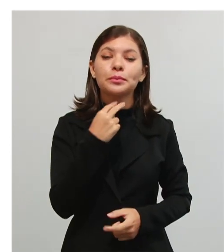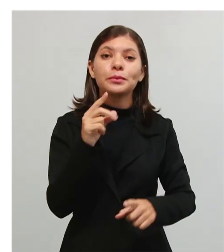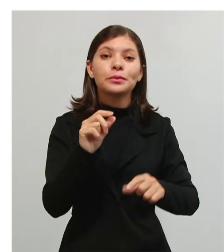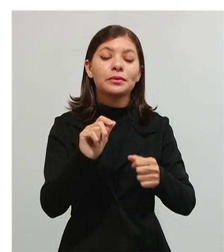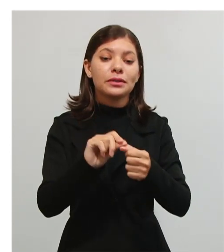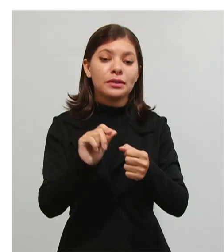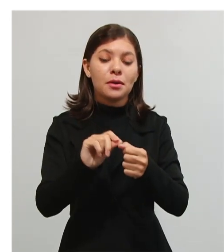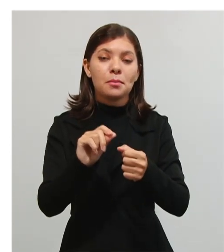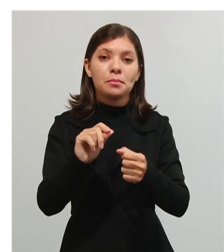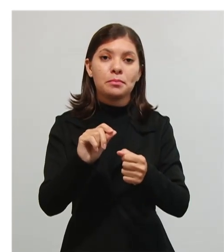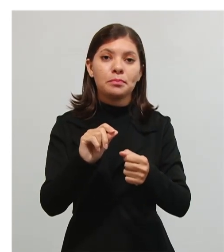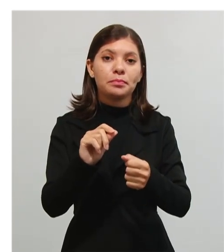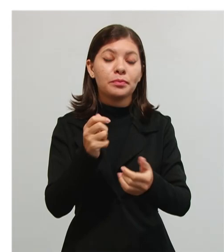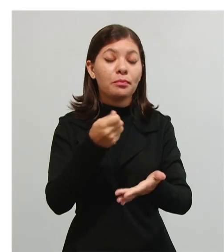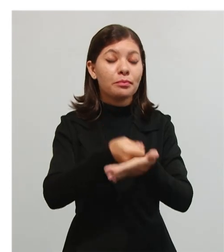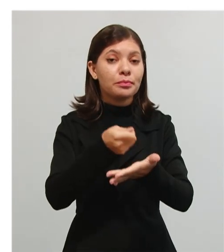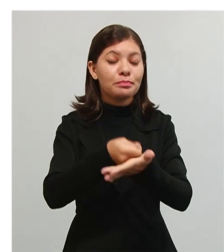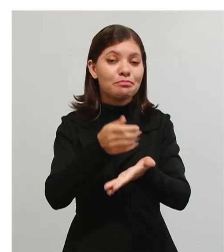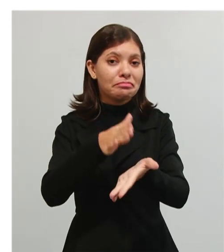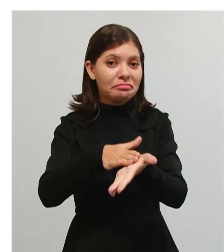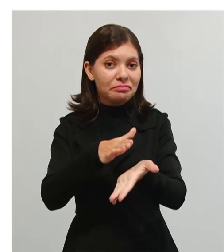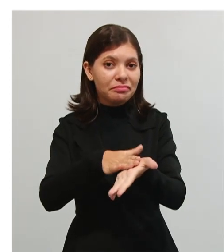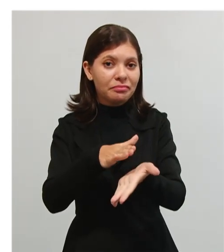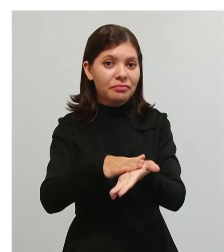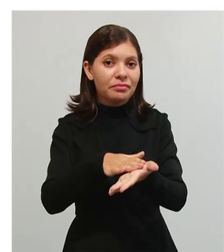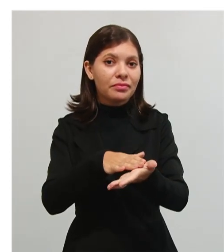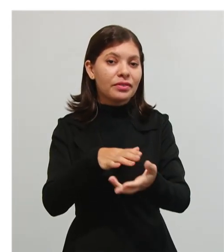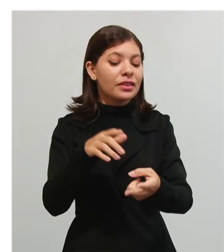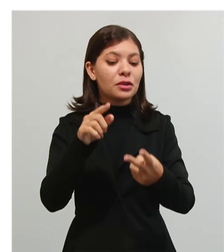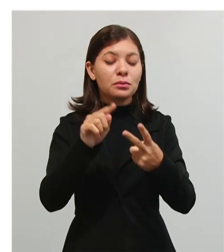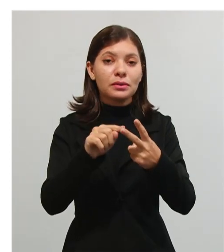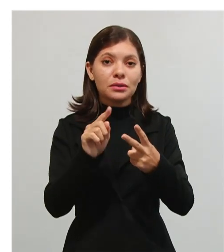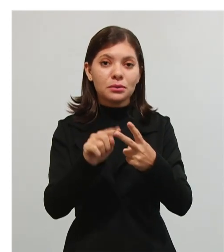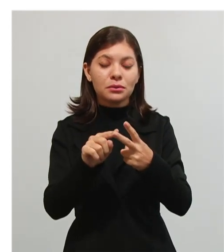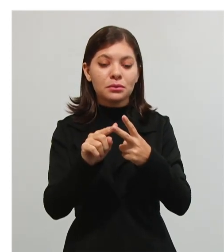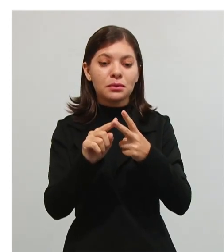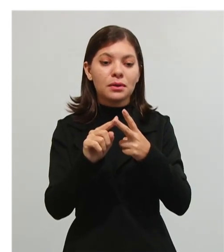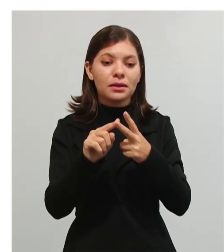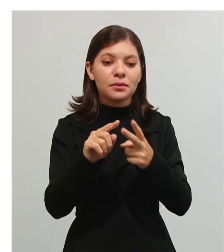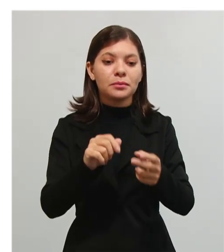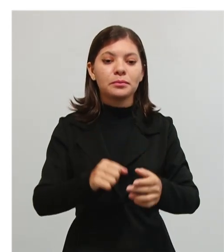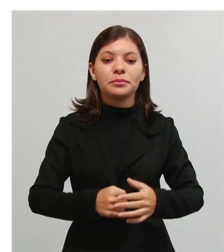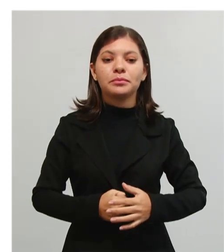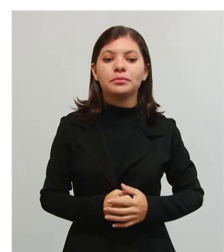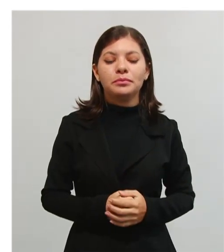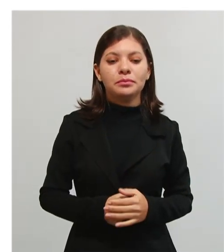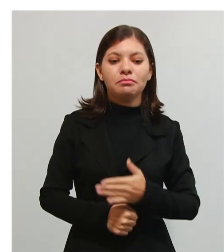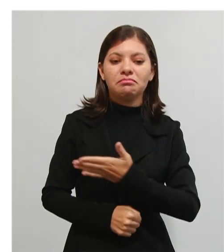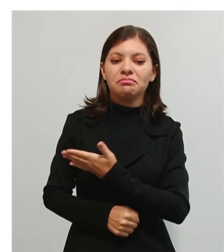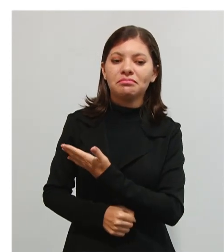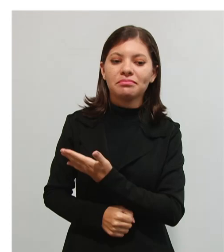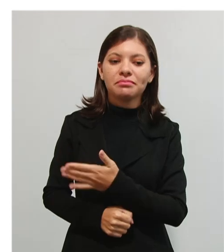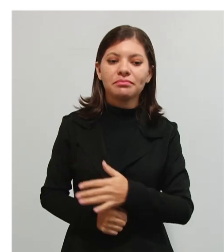da cobrança. Então, em segundo lugar, nós colocamos aí não constranger o